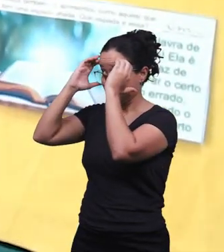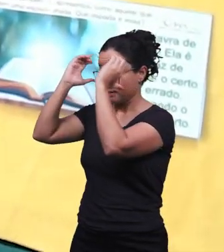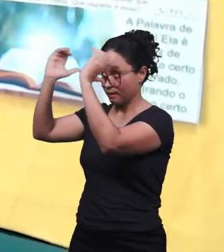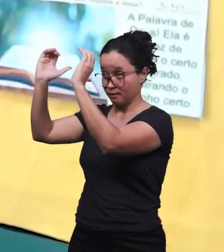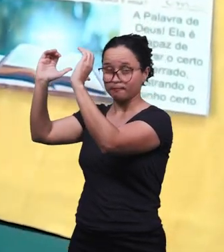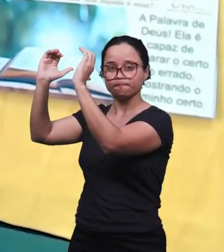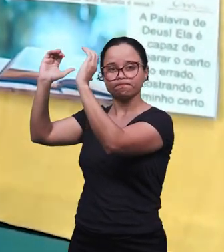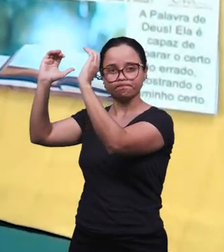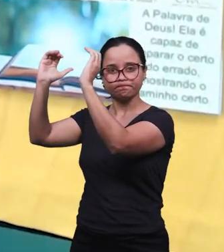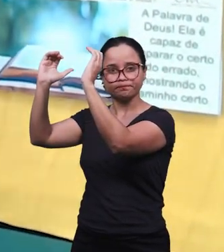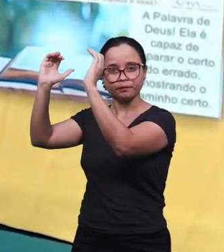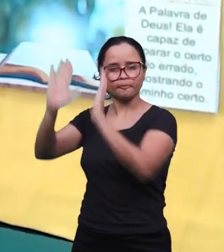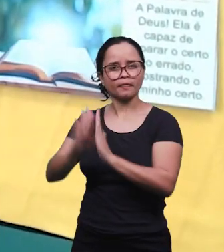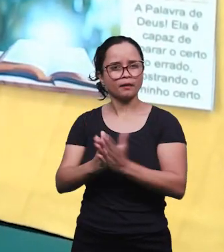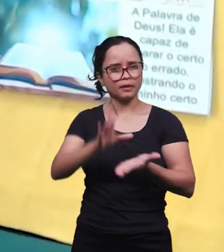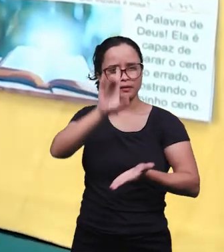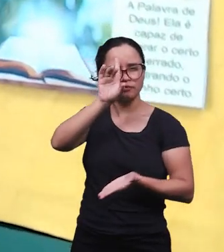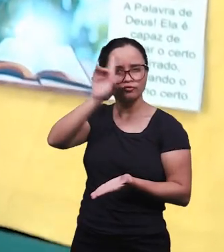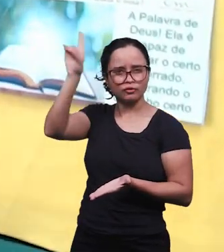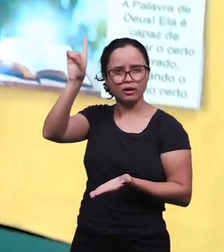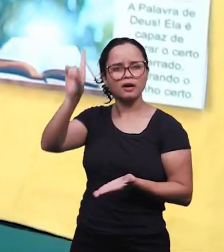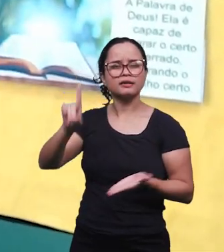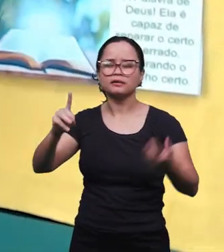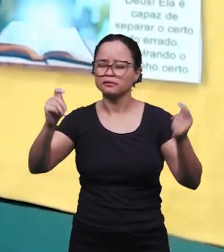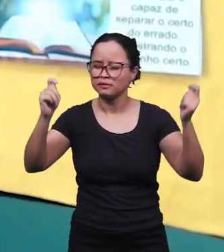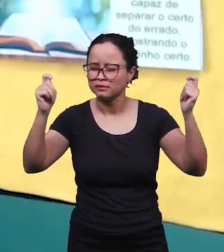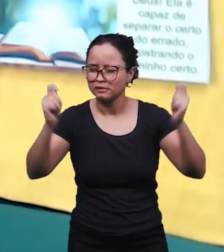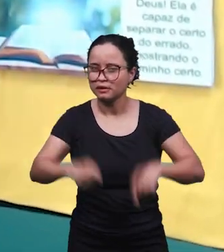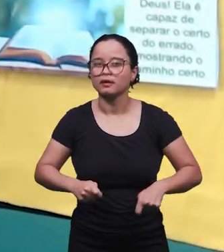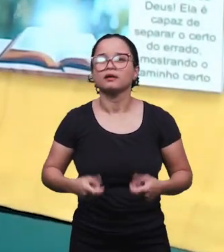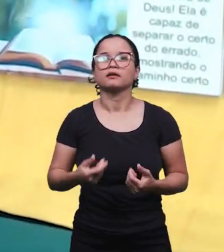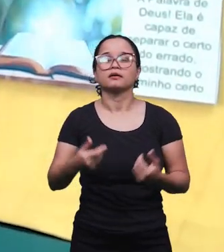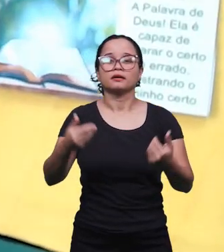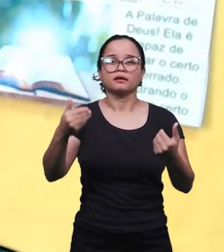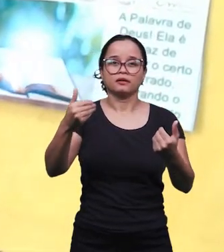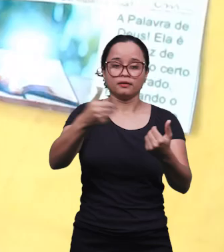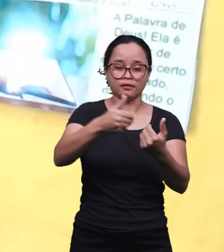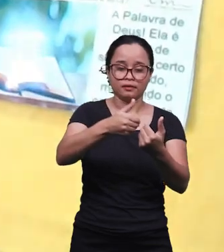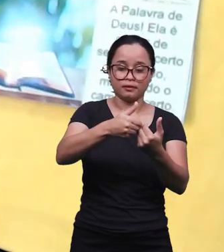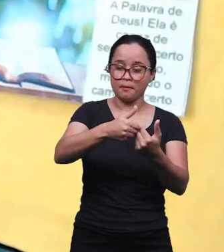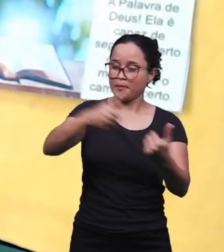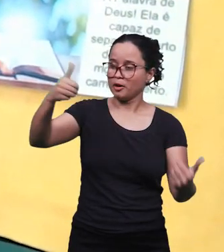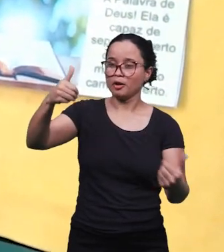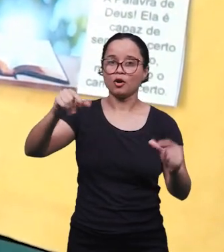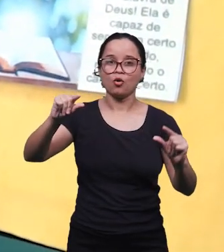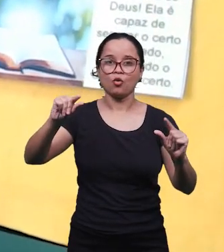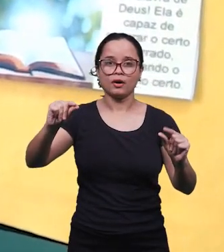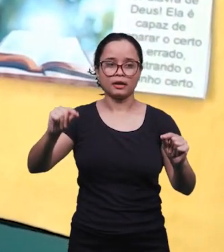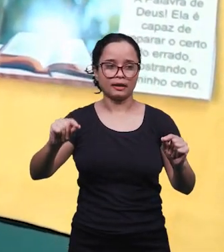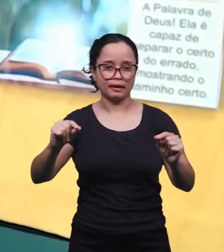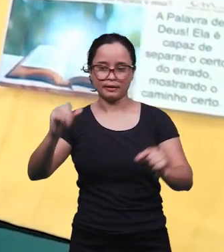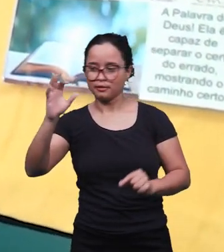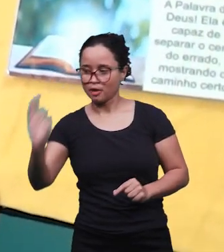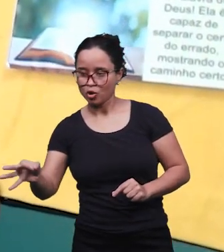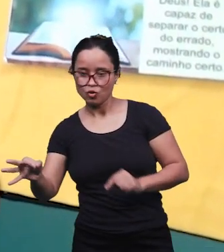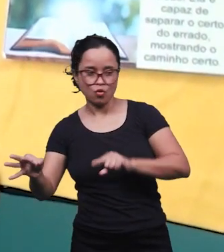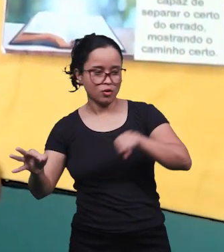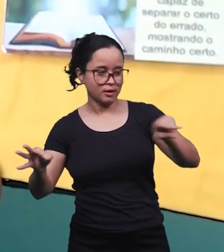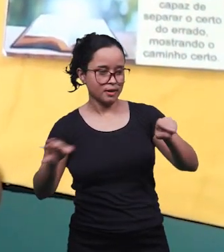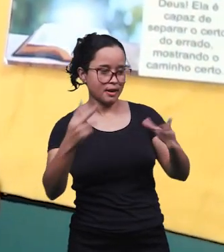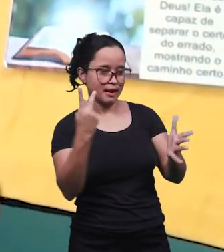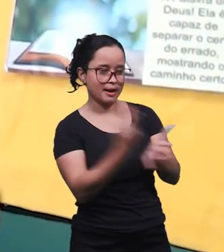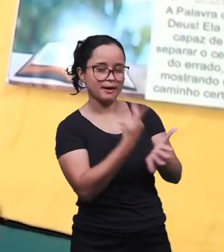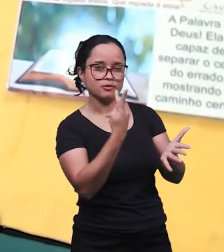obediência à palavra. A palavra de Deus, ela é capaz de separar o certo do